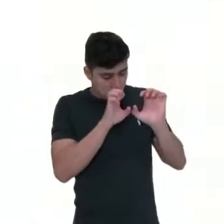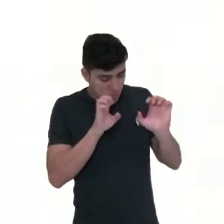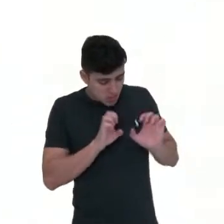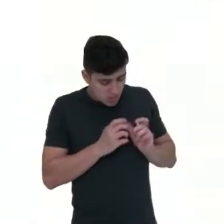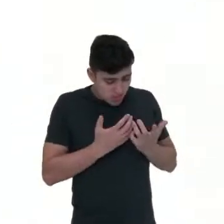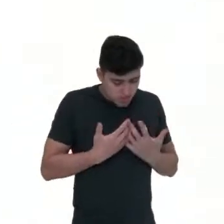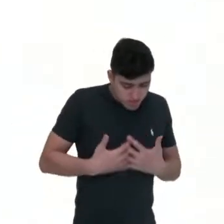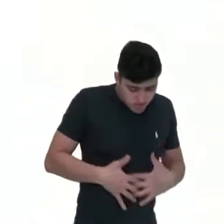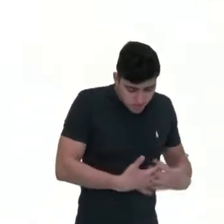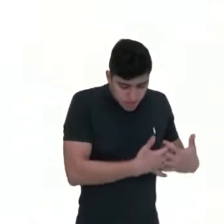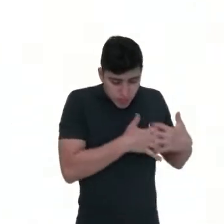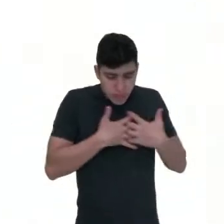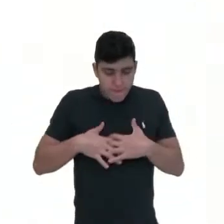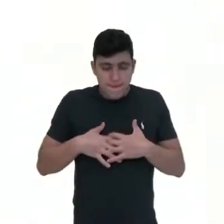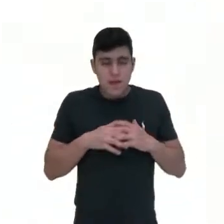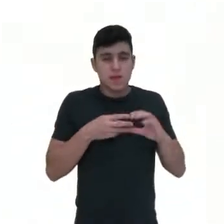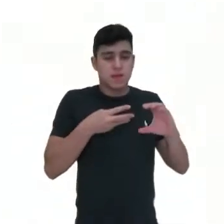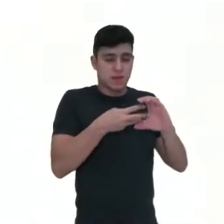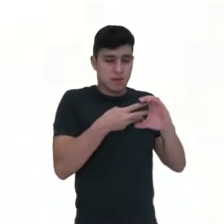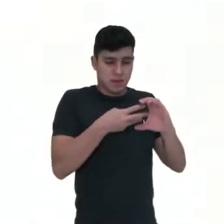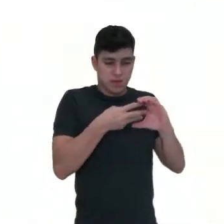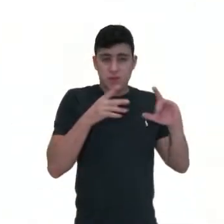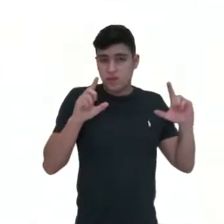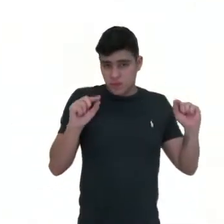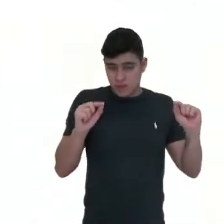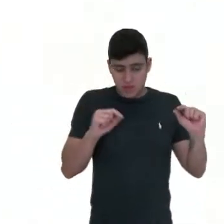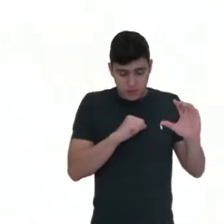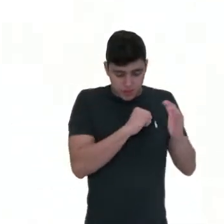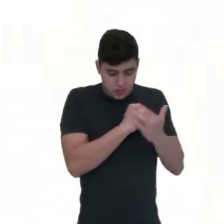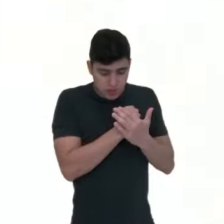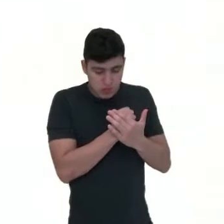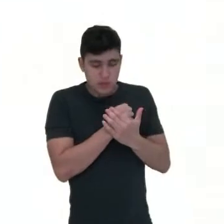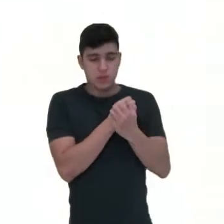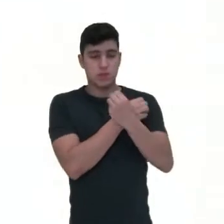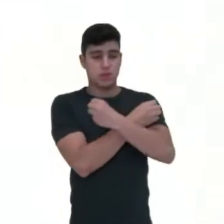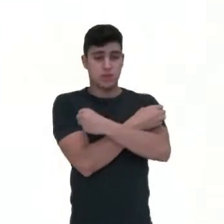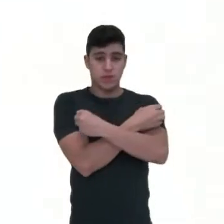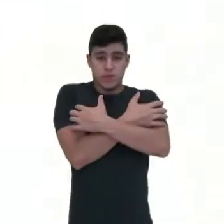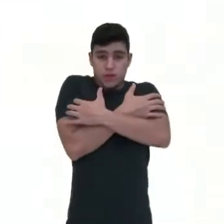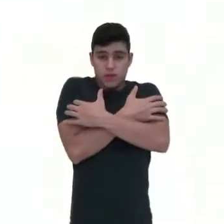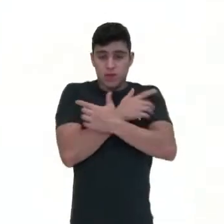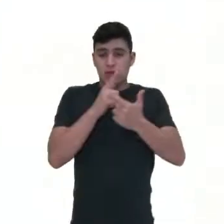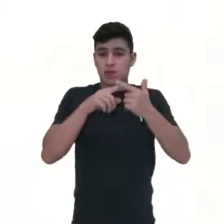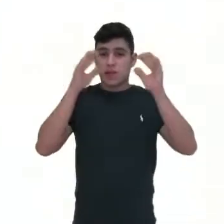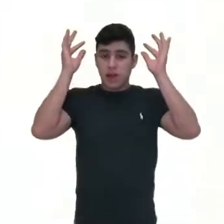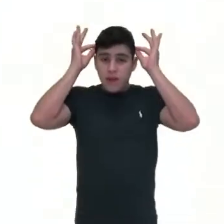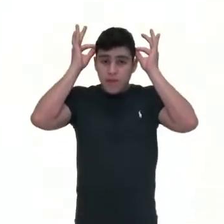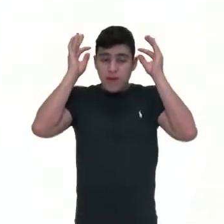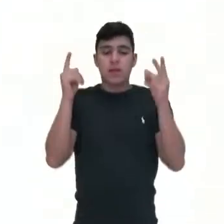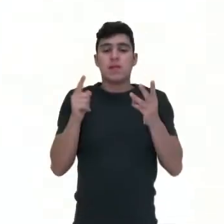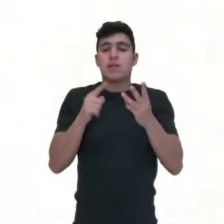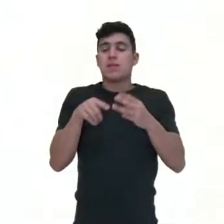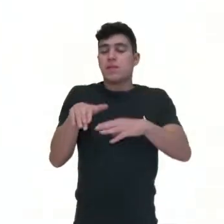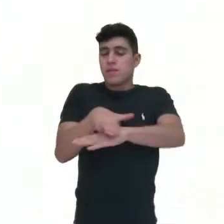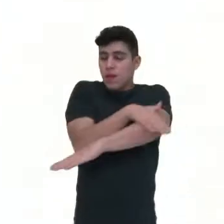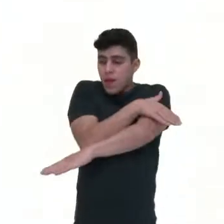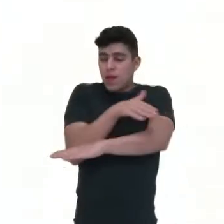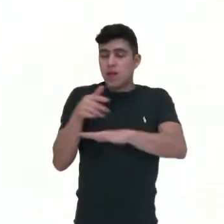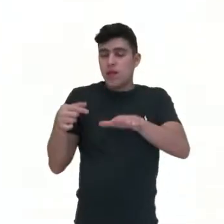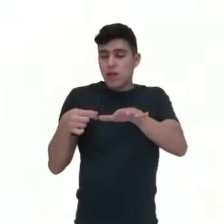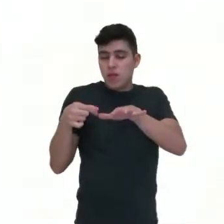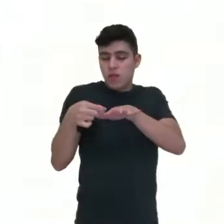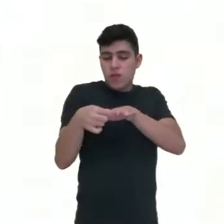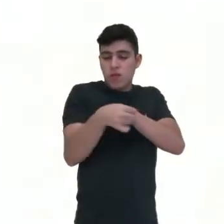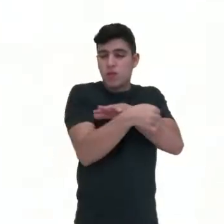do funcionamento das células. Entram na composição dos músculos, do cabelo, da pele, das unhas e